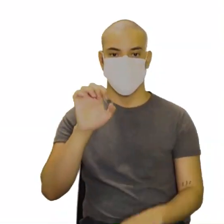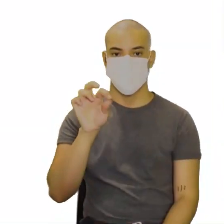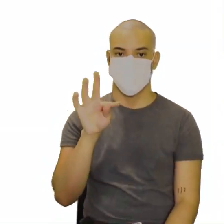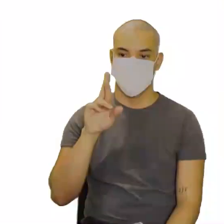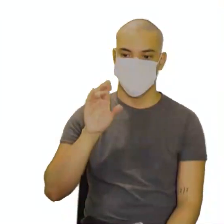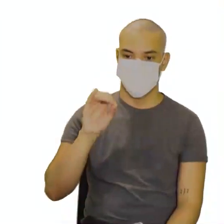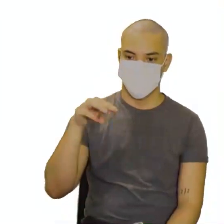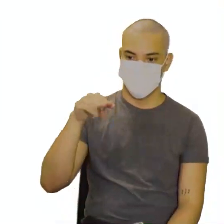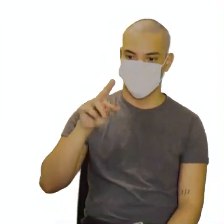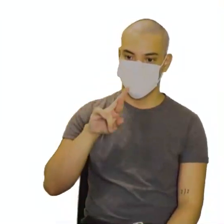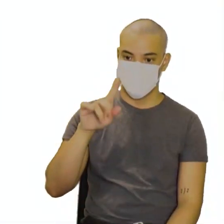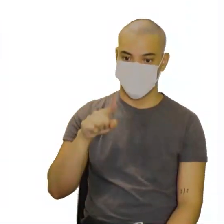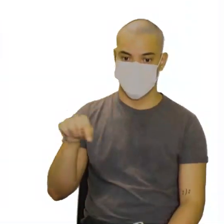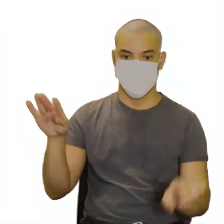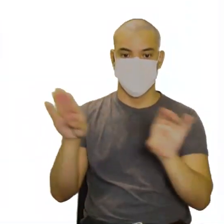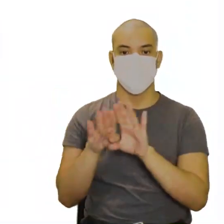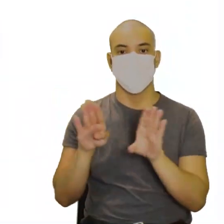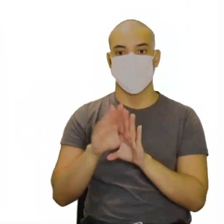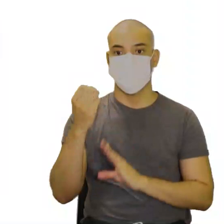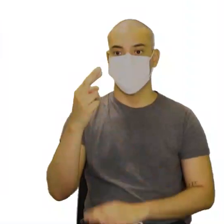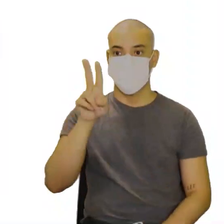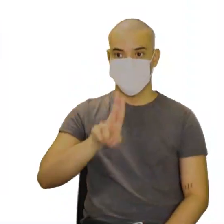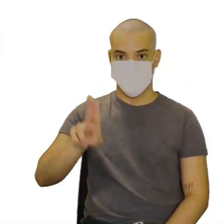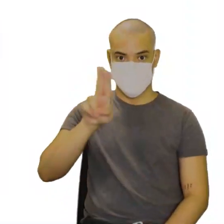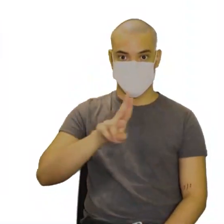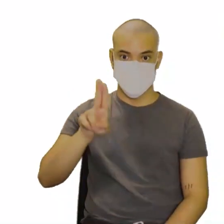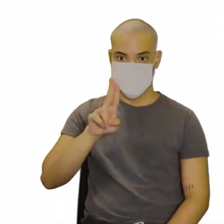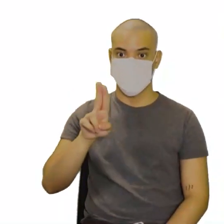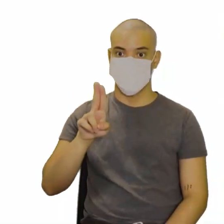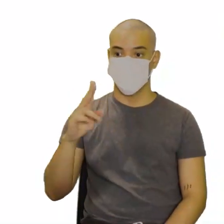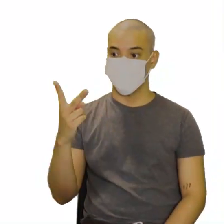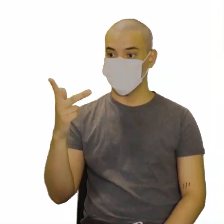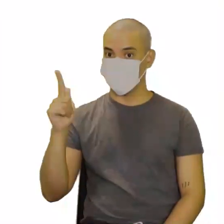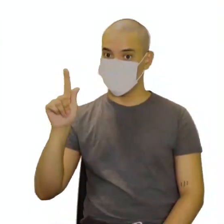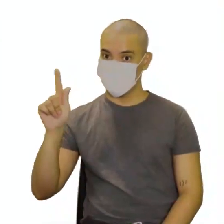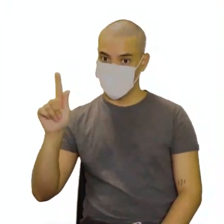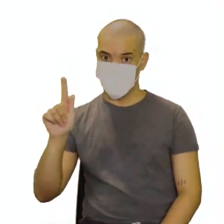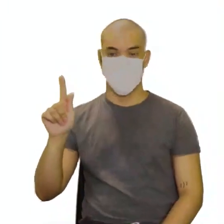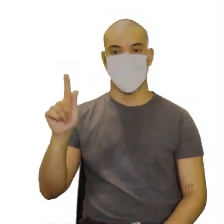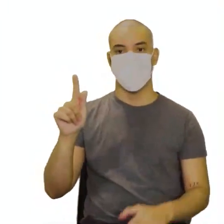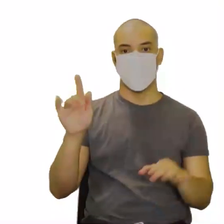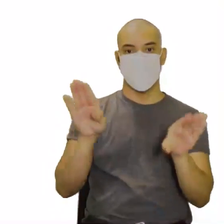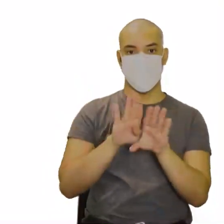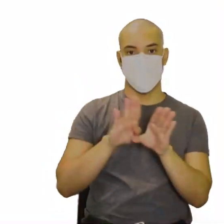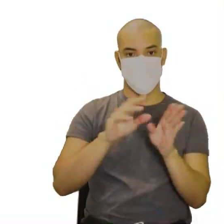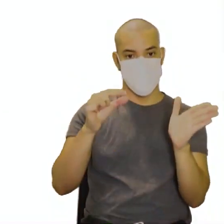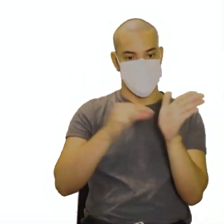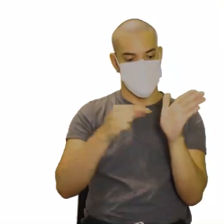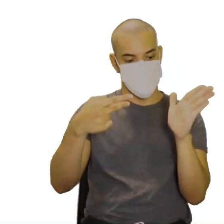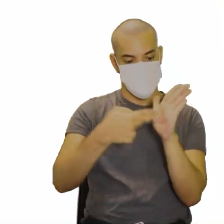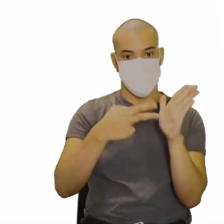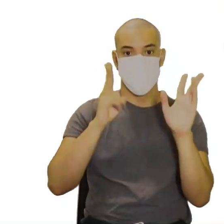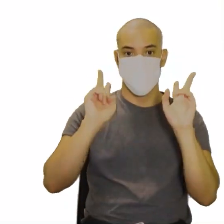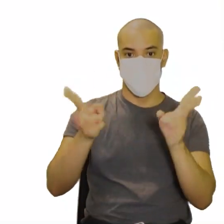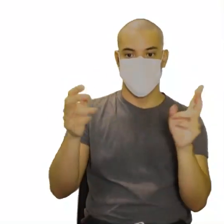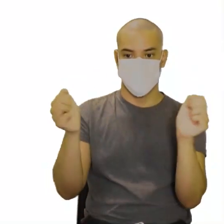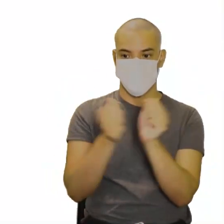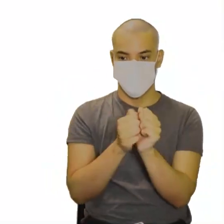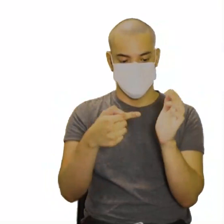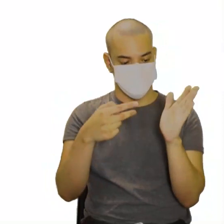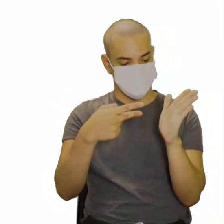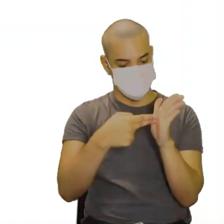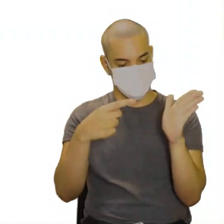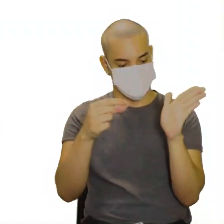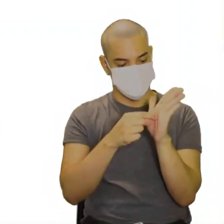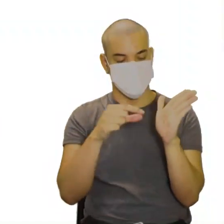resistências quando eu estou trabalhando gerador e receptor ao mesmo tempo, tá, pessoal? E continuando aqui com a nossa